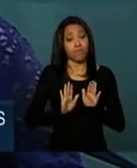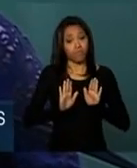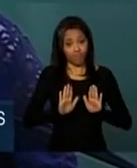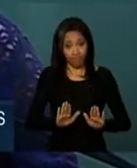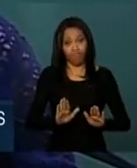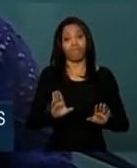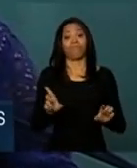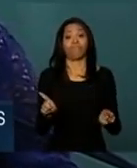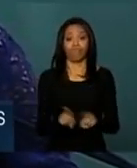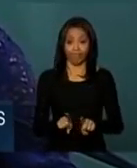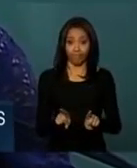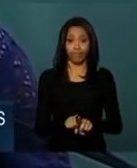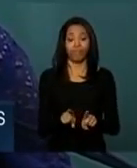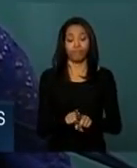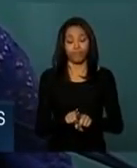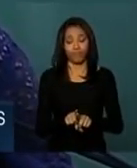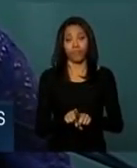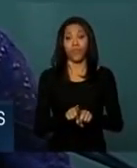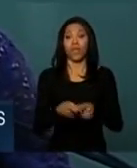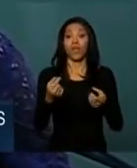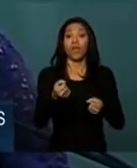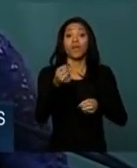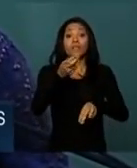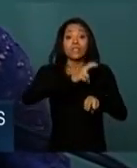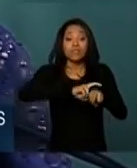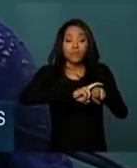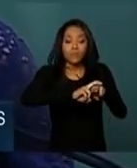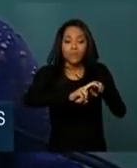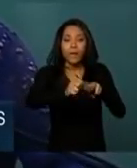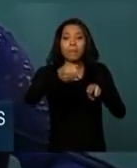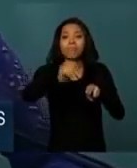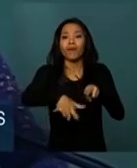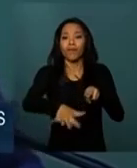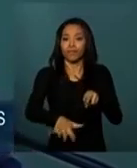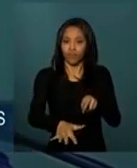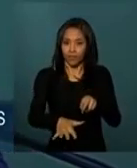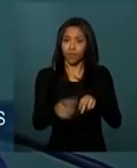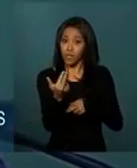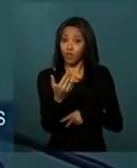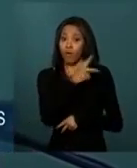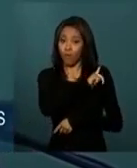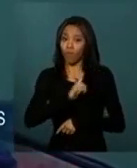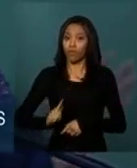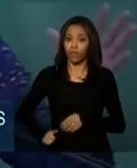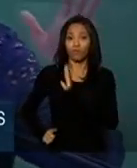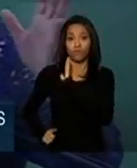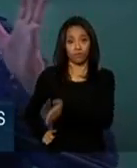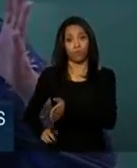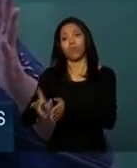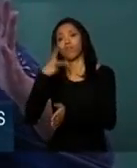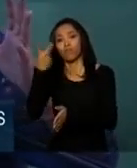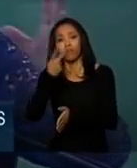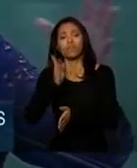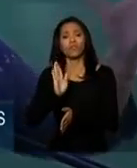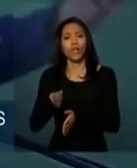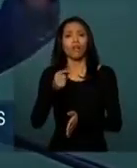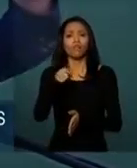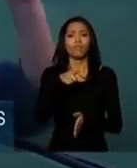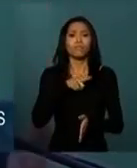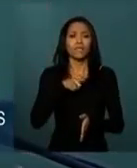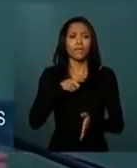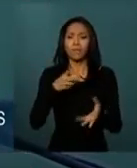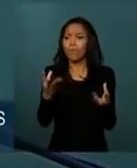também o transporte sob trilho é mais barato. Como o governador mostrou, você concentra uma